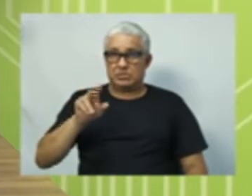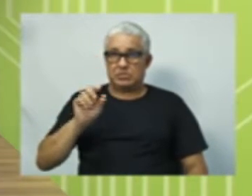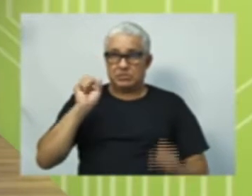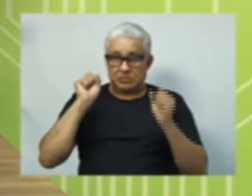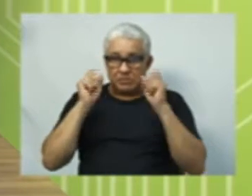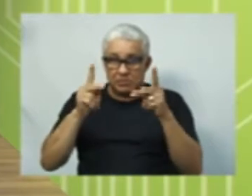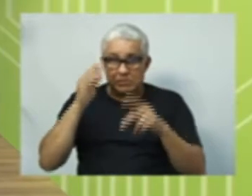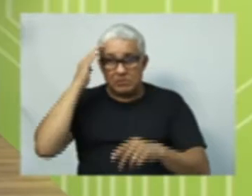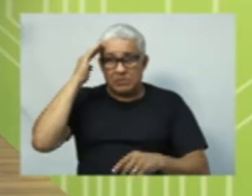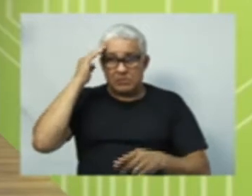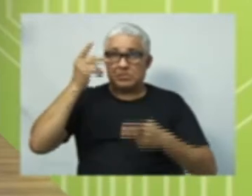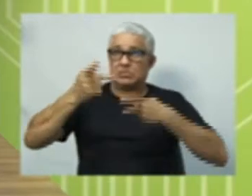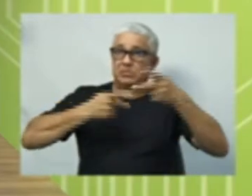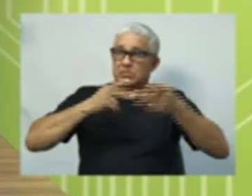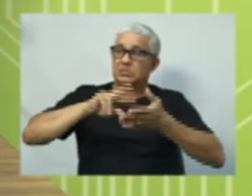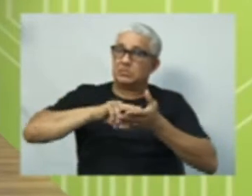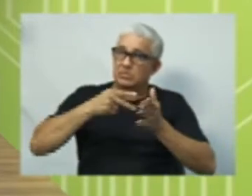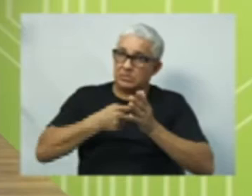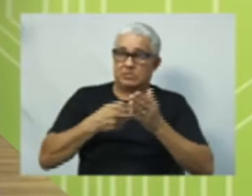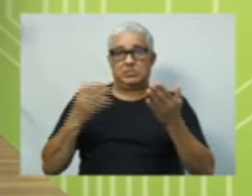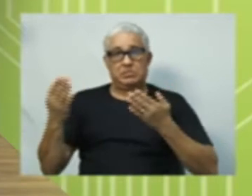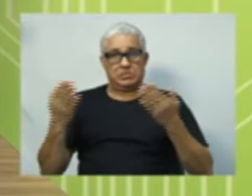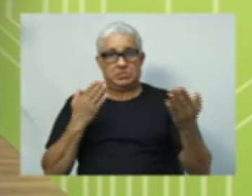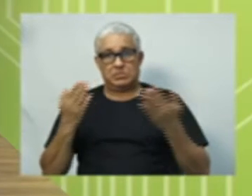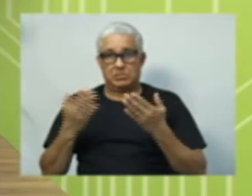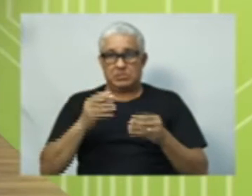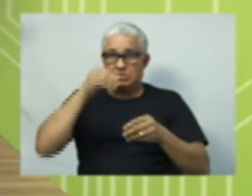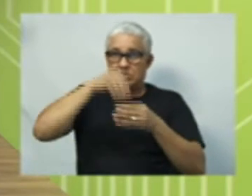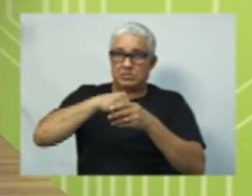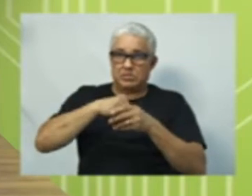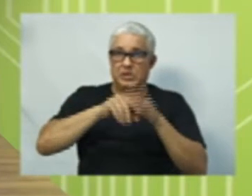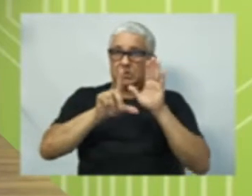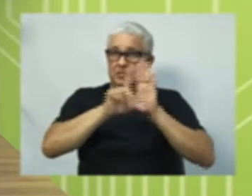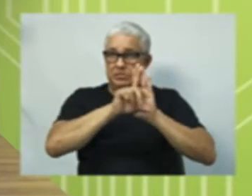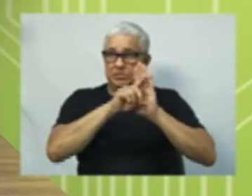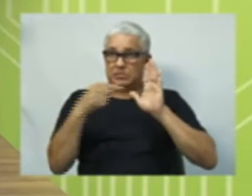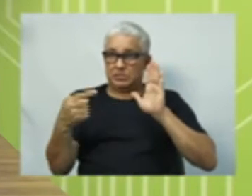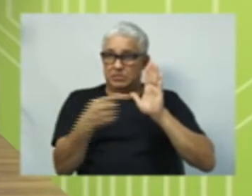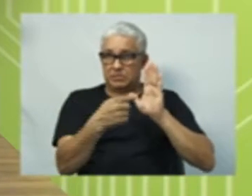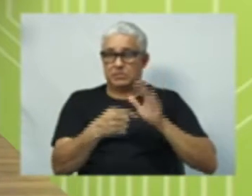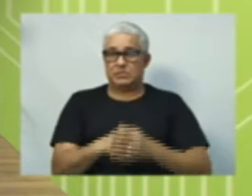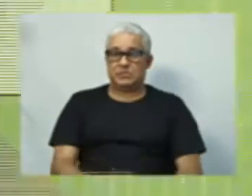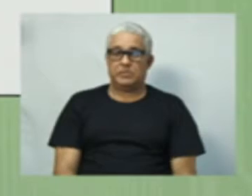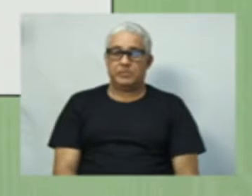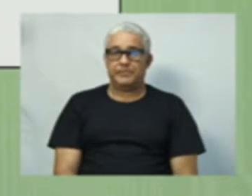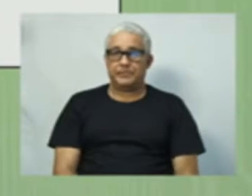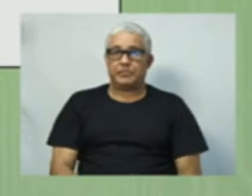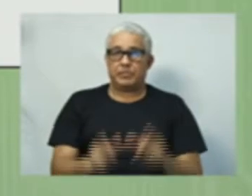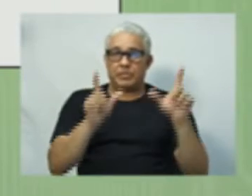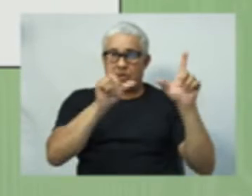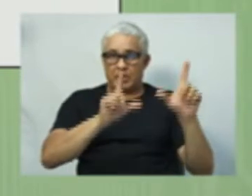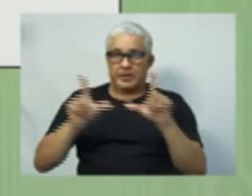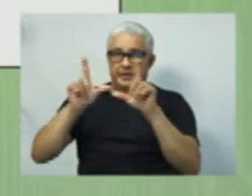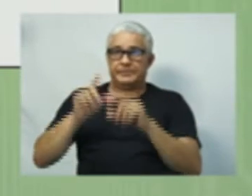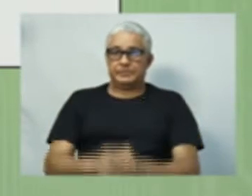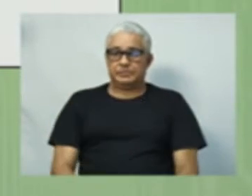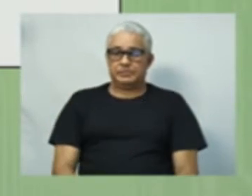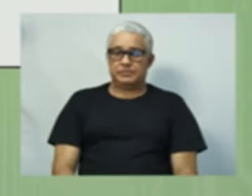Esse planejamento se refere à análise dentro da legalidade. Vamos lá, próximo slides.